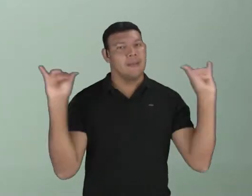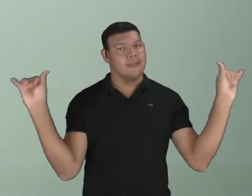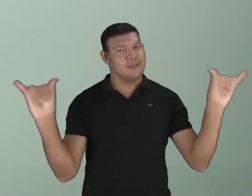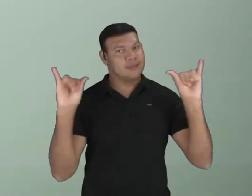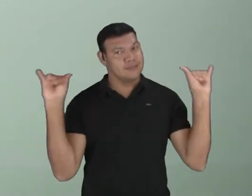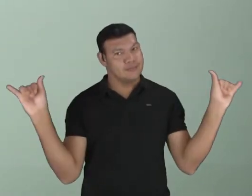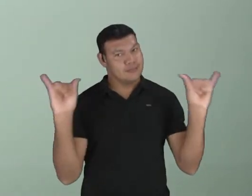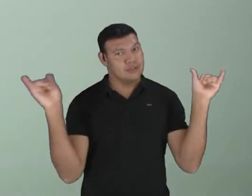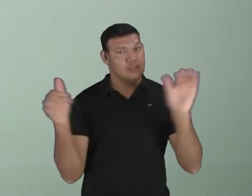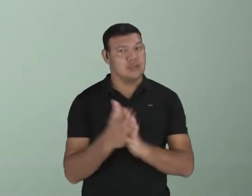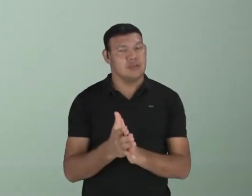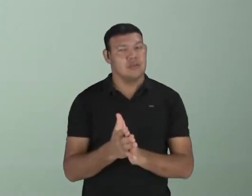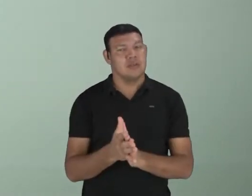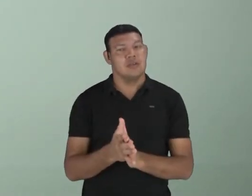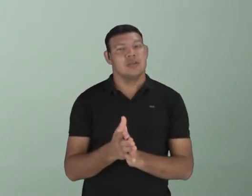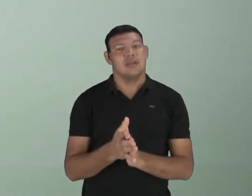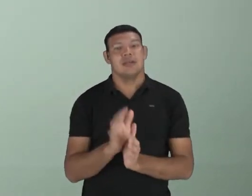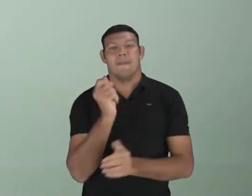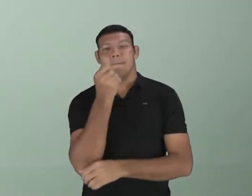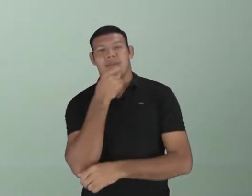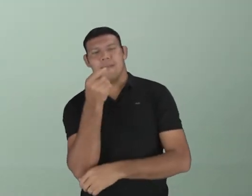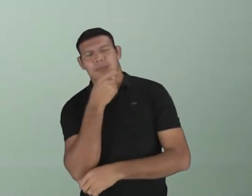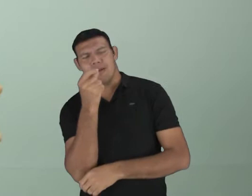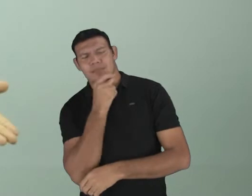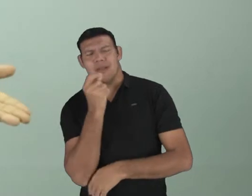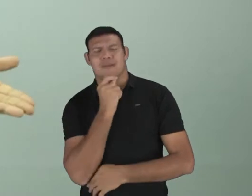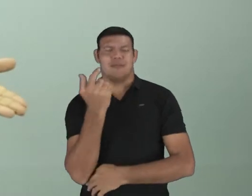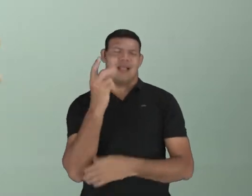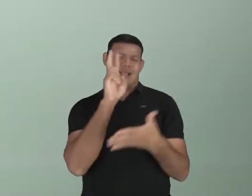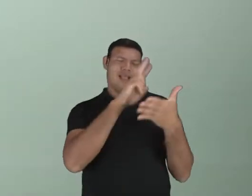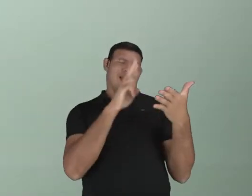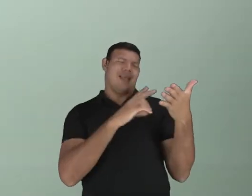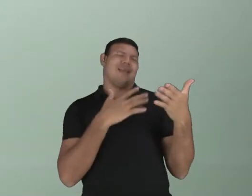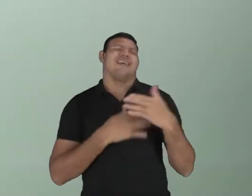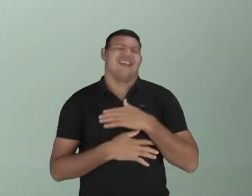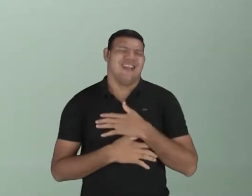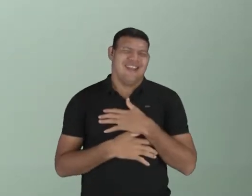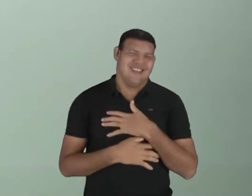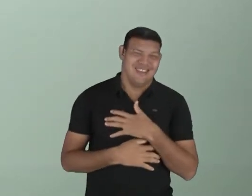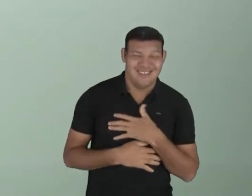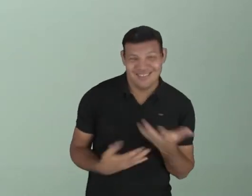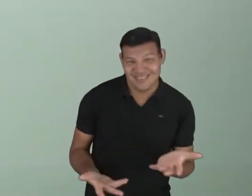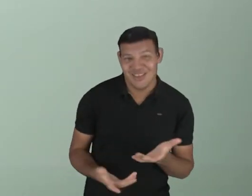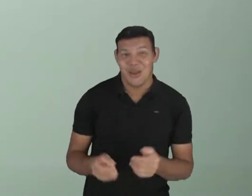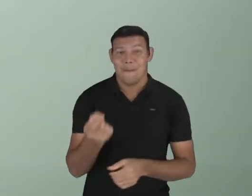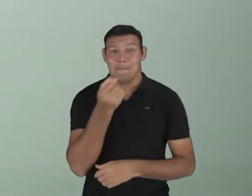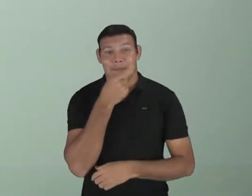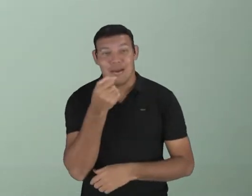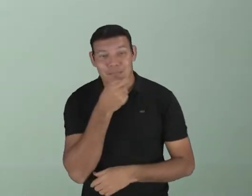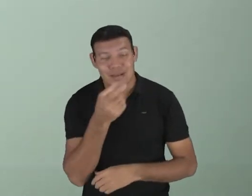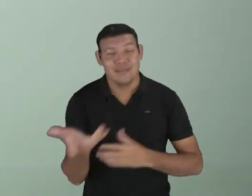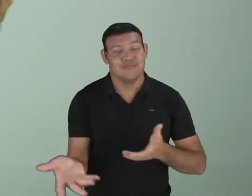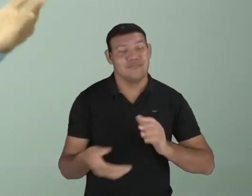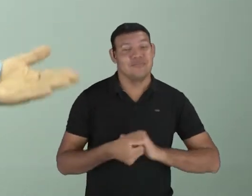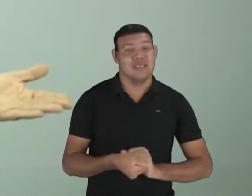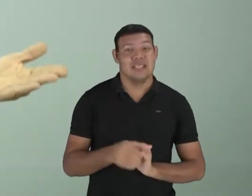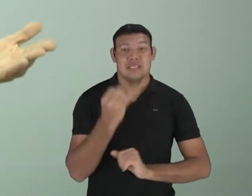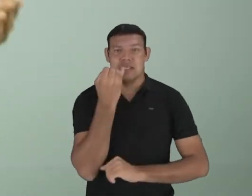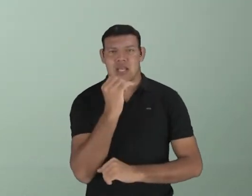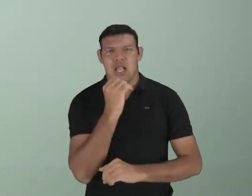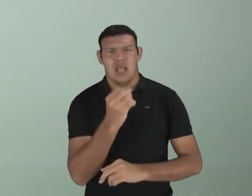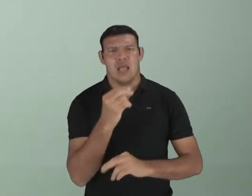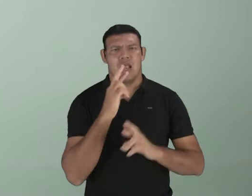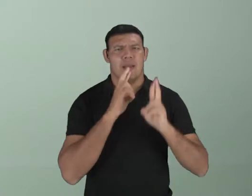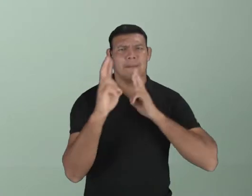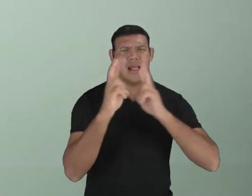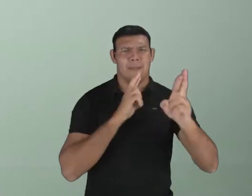notícia. Se é provocar o riso no leitor, eu tenho uma piada ou uma anedota, e assim por diante. Se eu quiser reclamar,